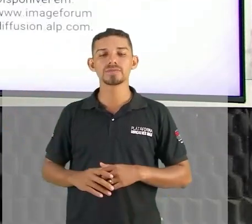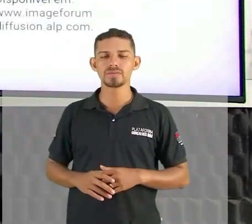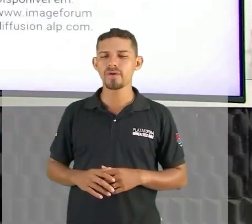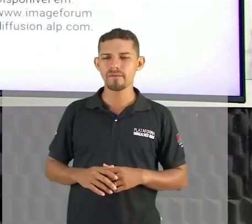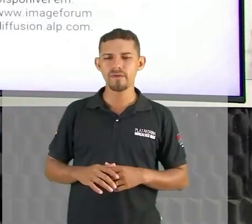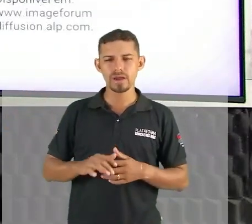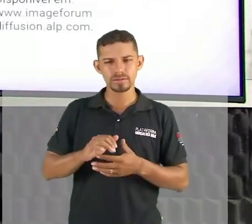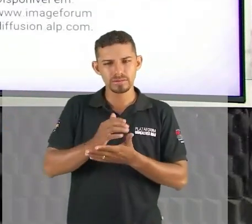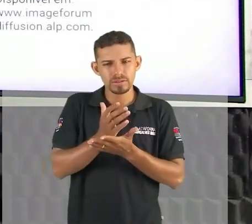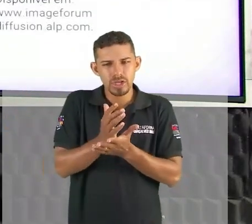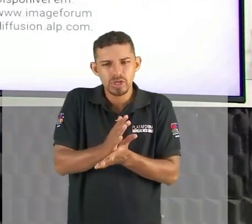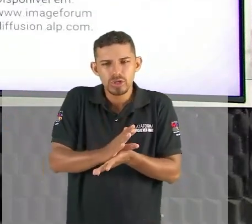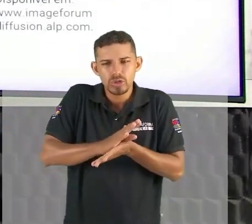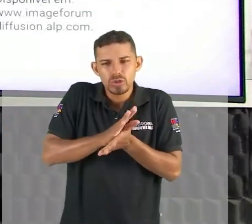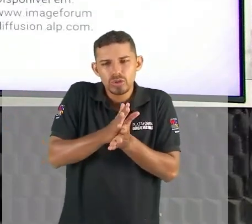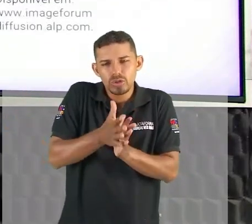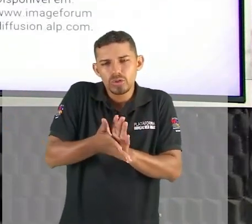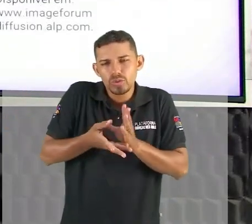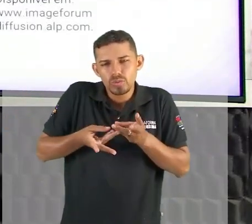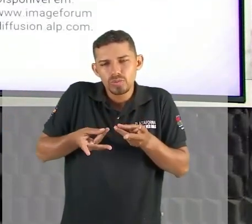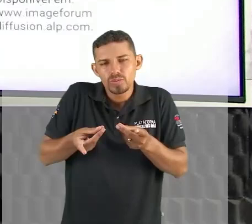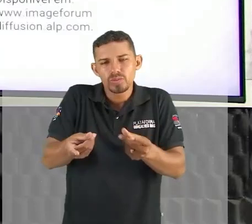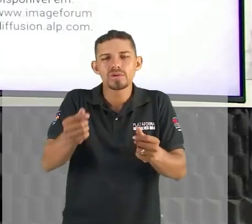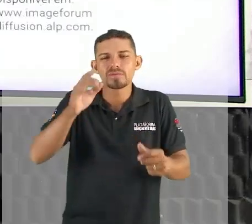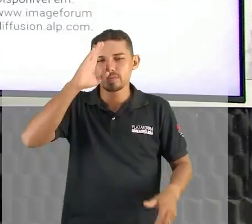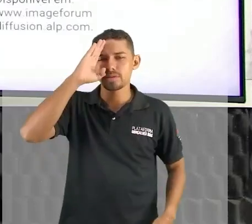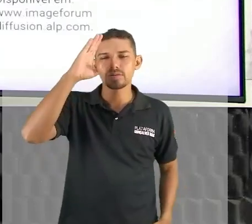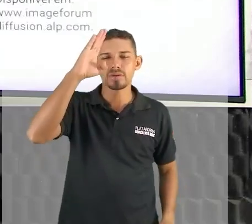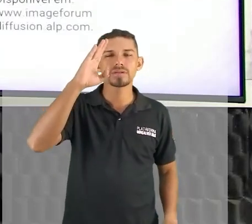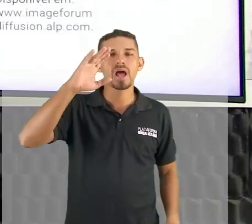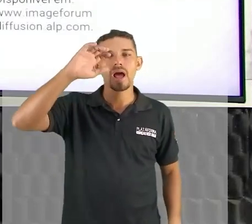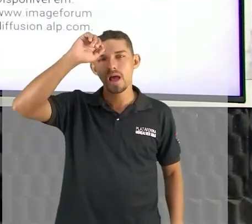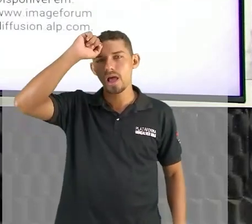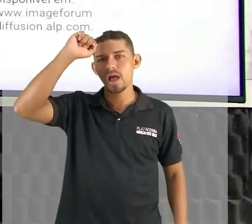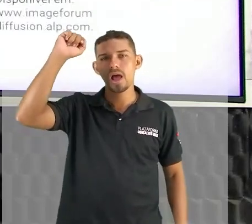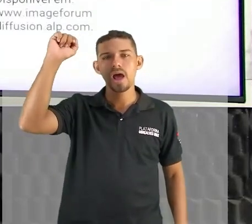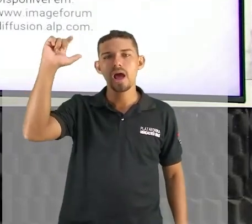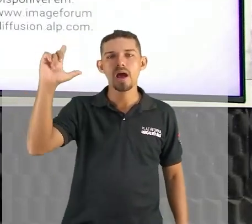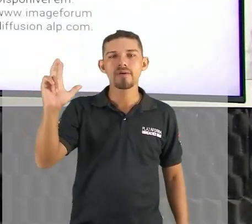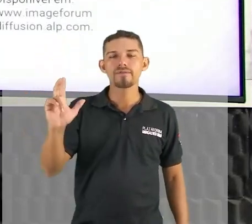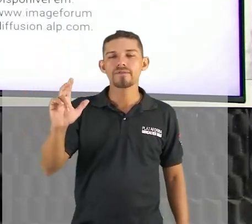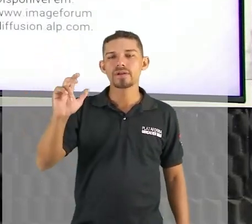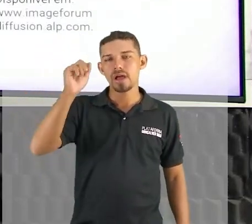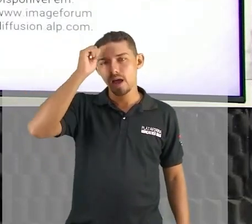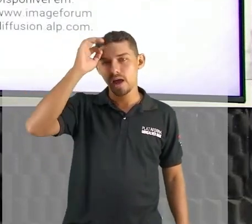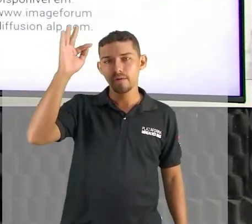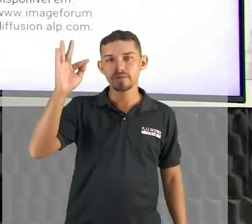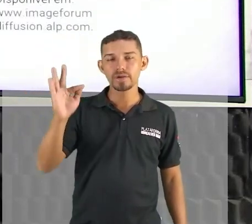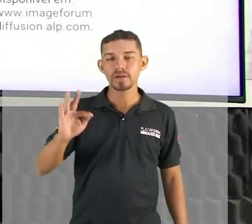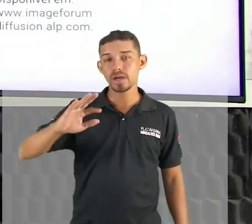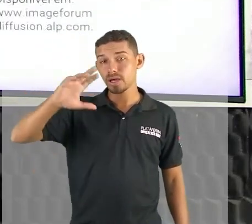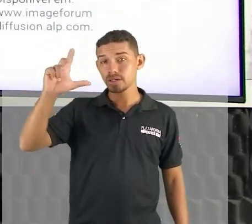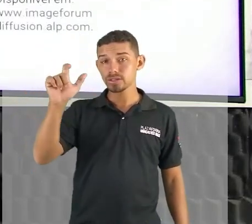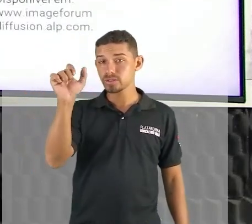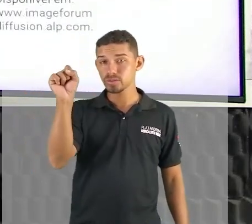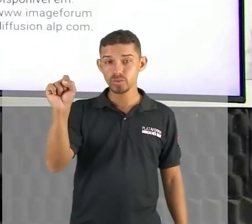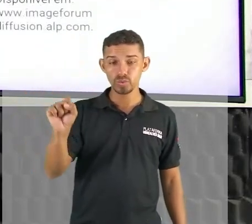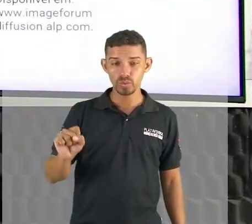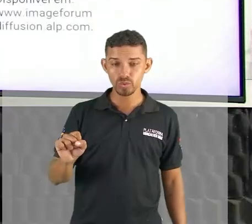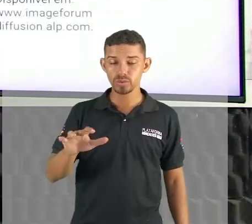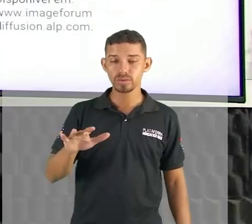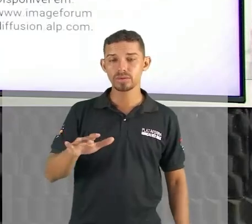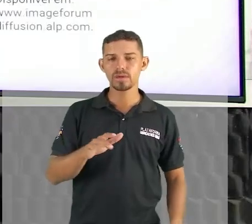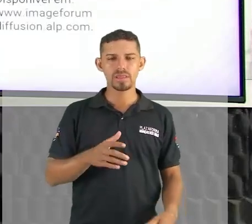destruir, principalmente, né, nós estamos falando aqui do Apartheid, na África do Sul, né? um país que você vai ter ali a